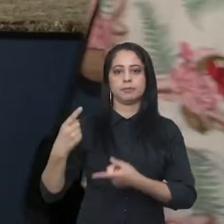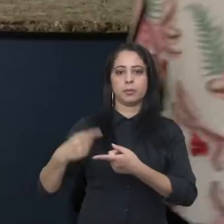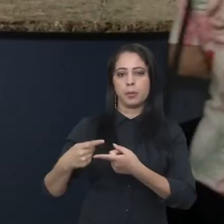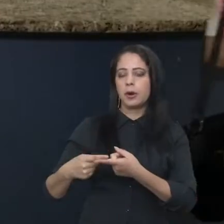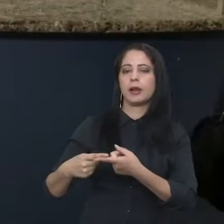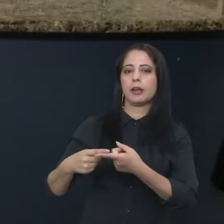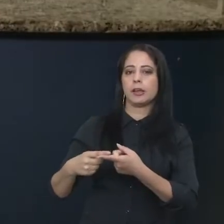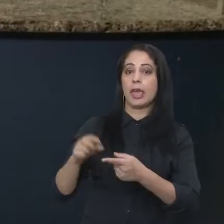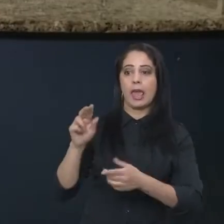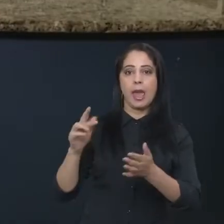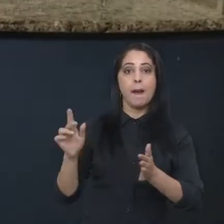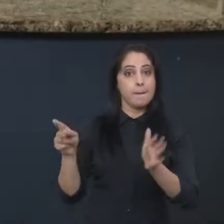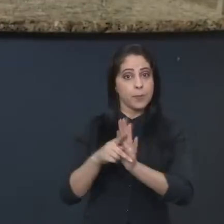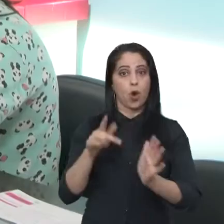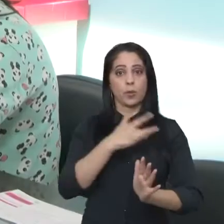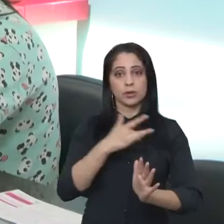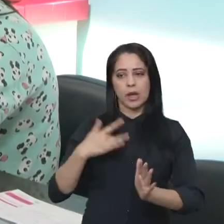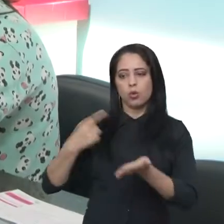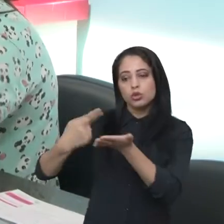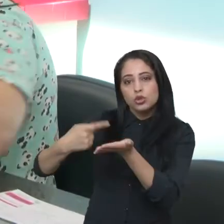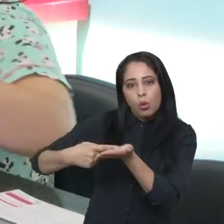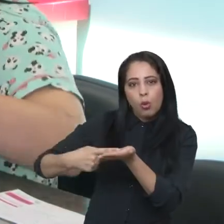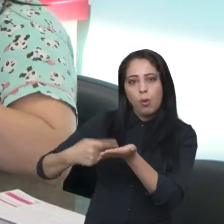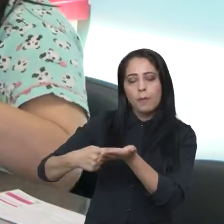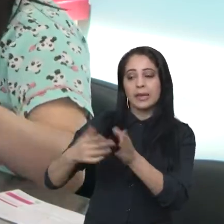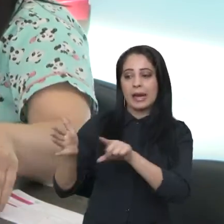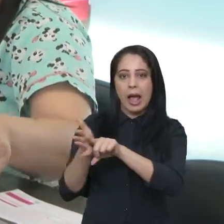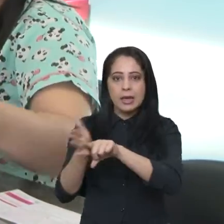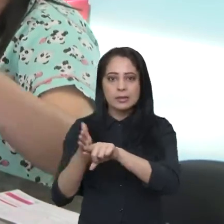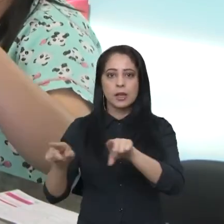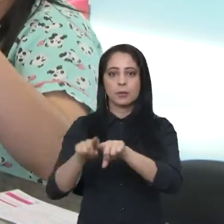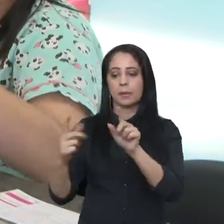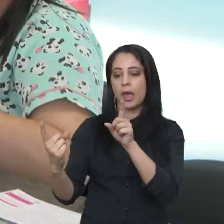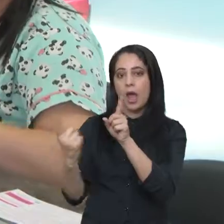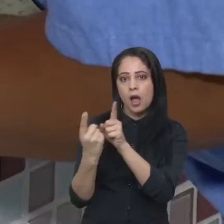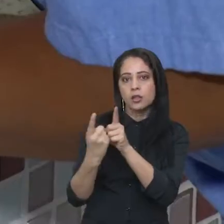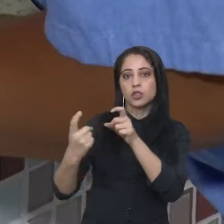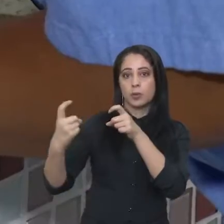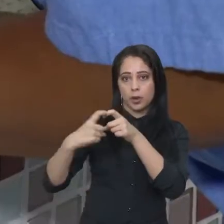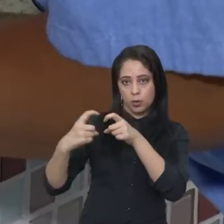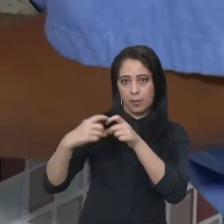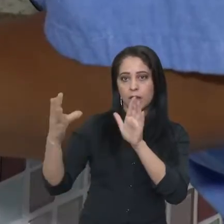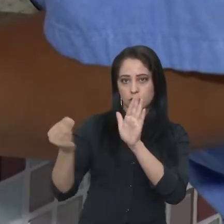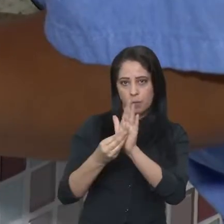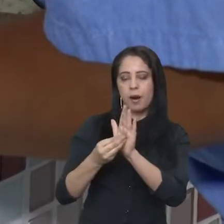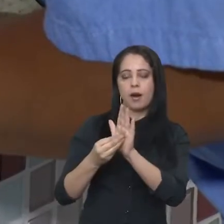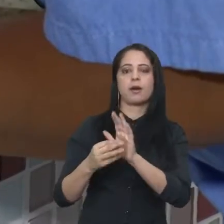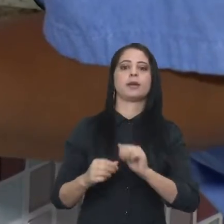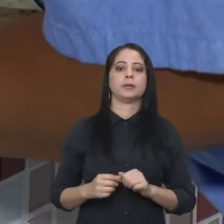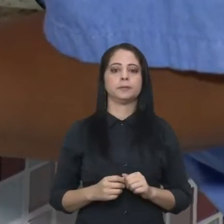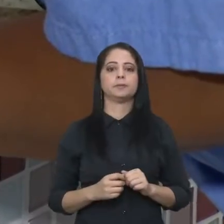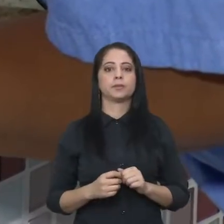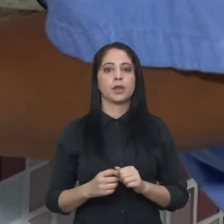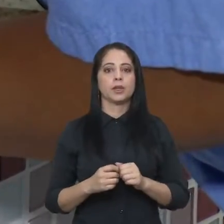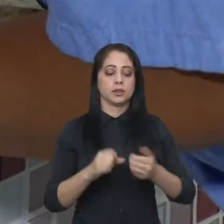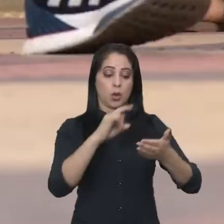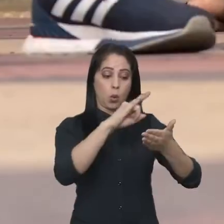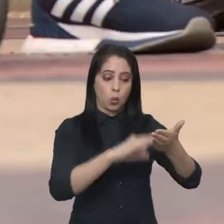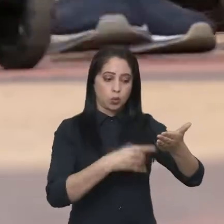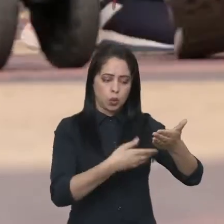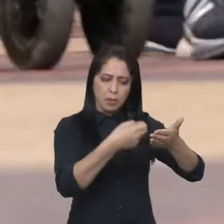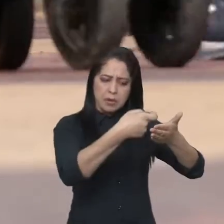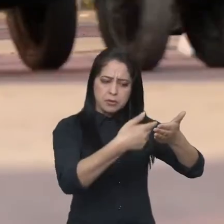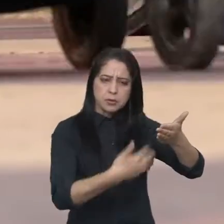Rede Municipal de Saúde para agendamento de exames e consultas. De acordo com o documento, a ideia